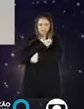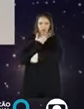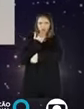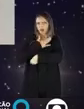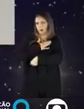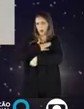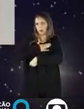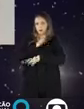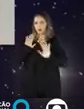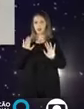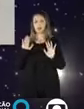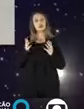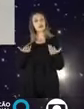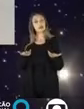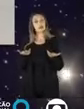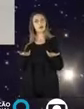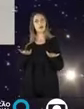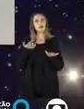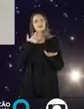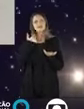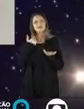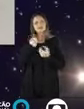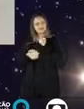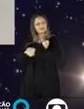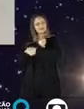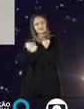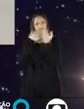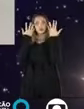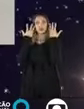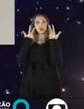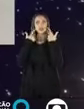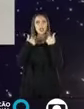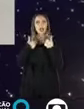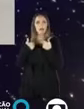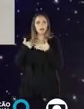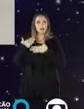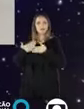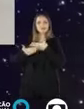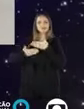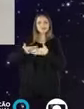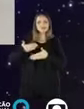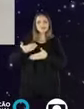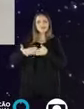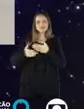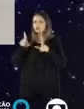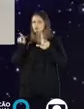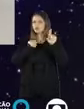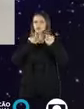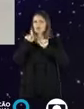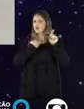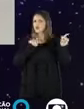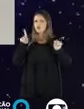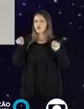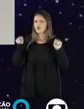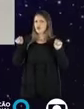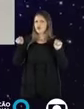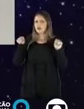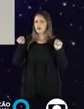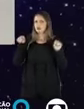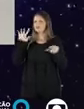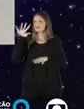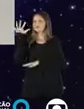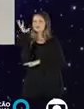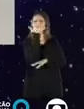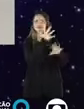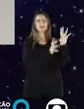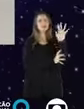alimentação saudável, com a culinária natural, eu fui entendendo os impactos das nossas escolhas no meio ambiente, né?